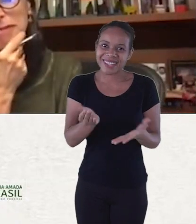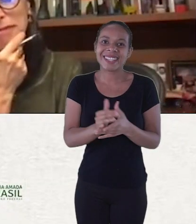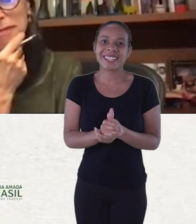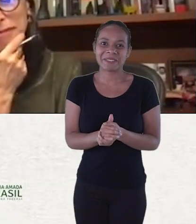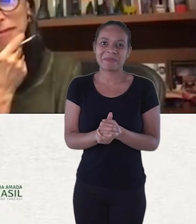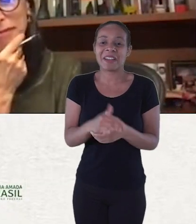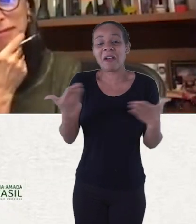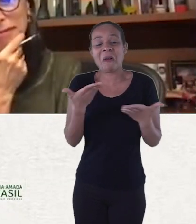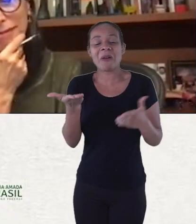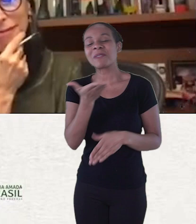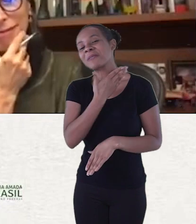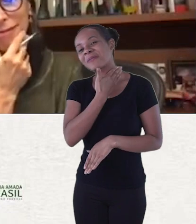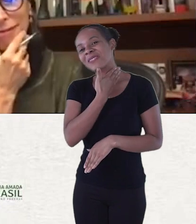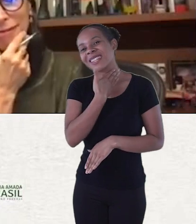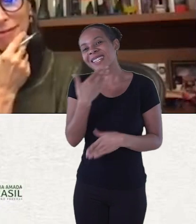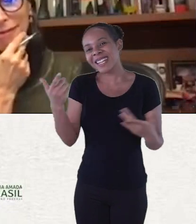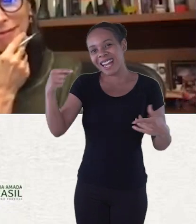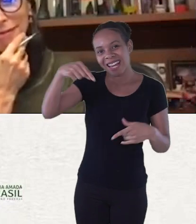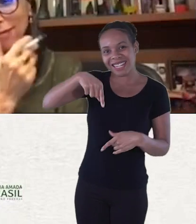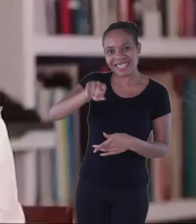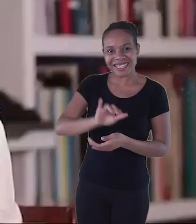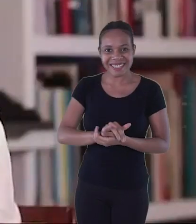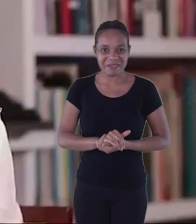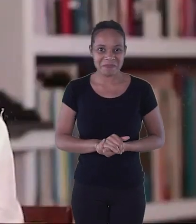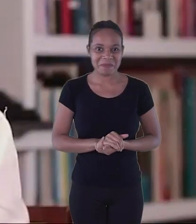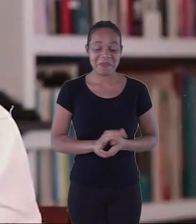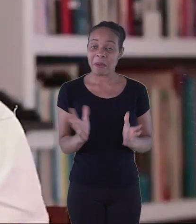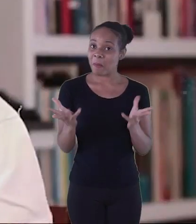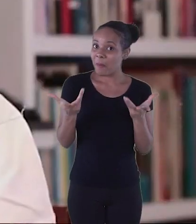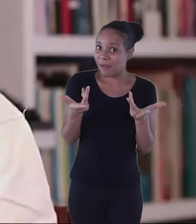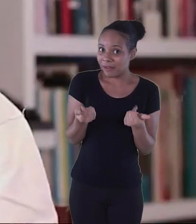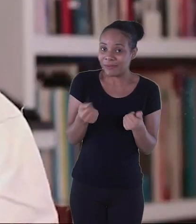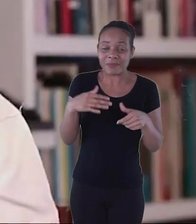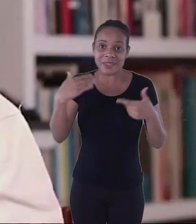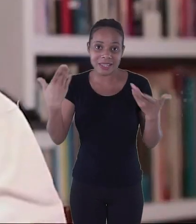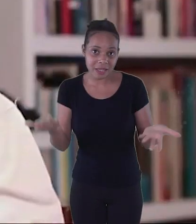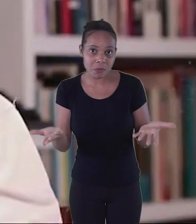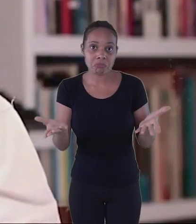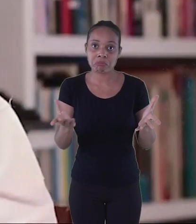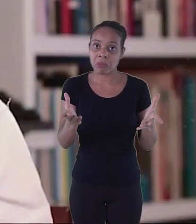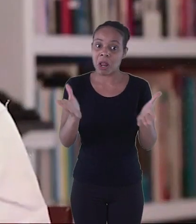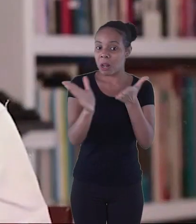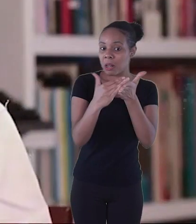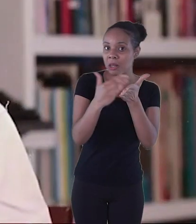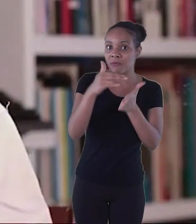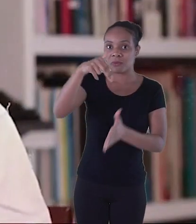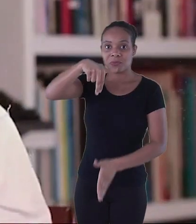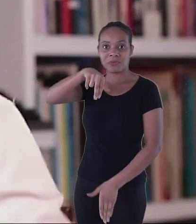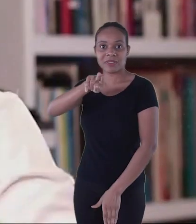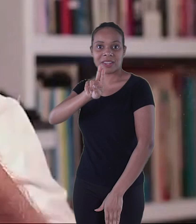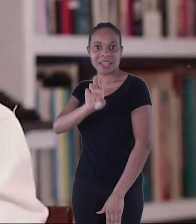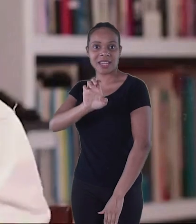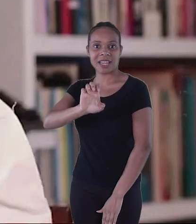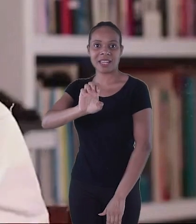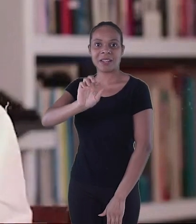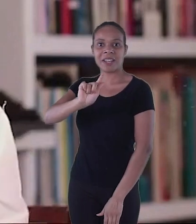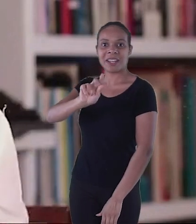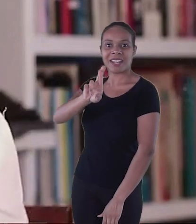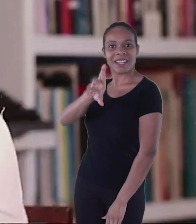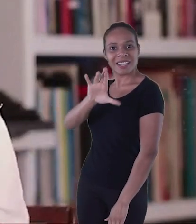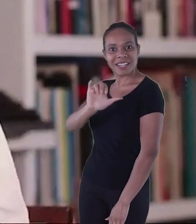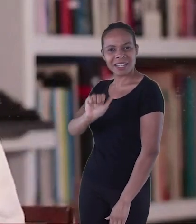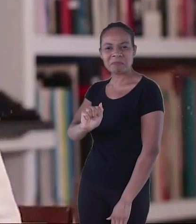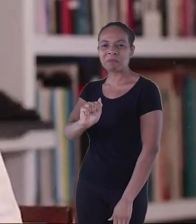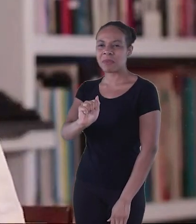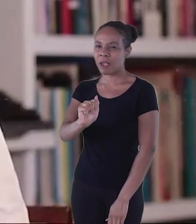como decoração. Maravilha. Bem, a Enciclopédia Negra é um projeto que se estende